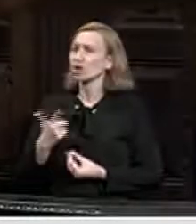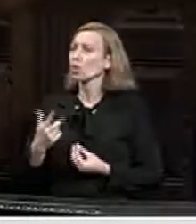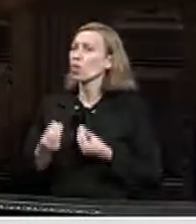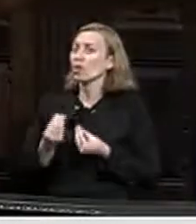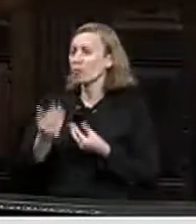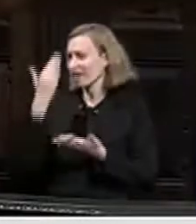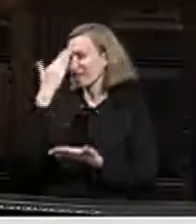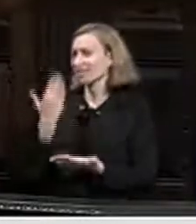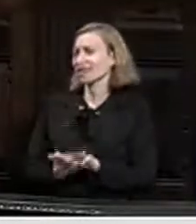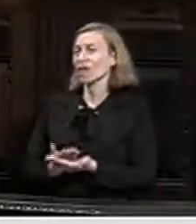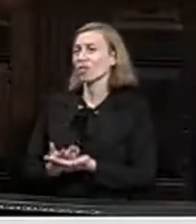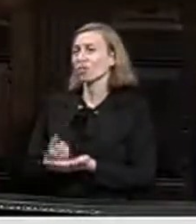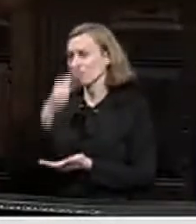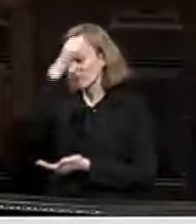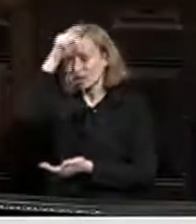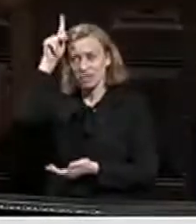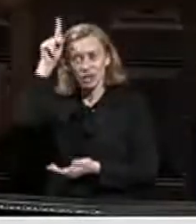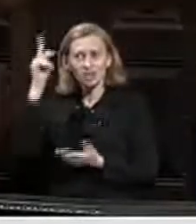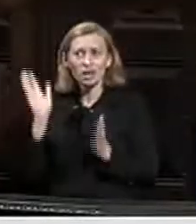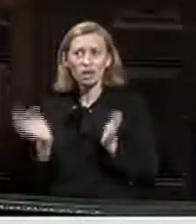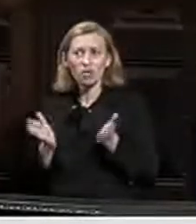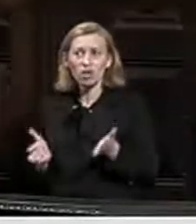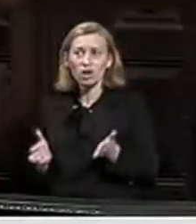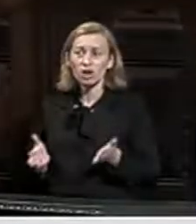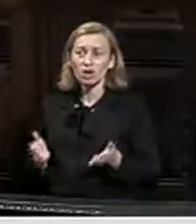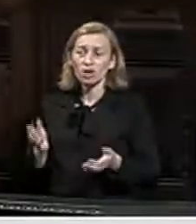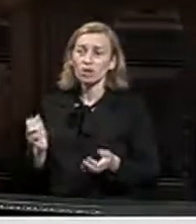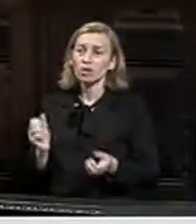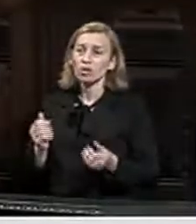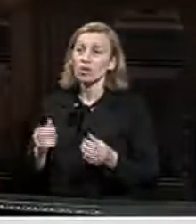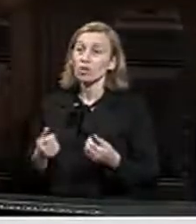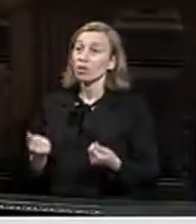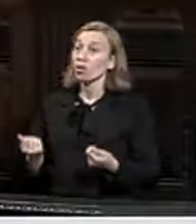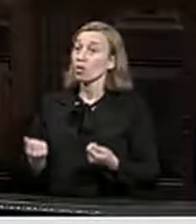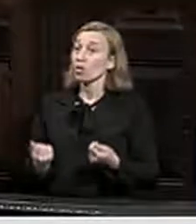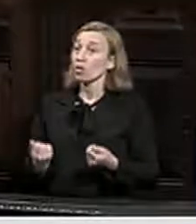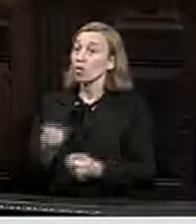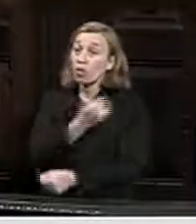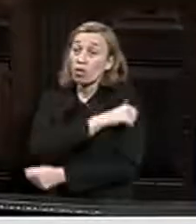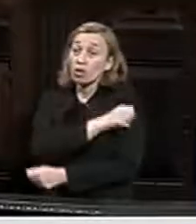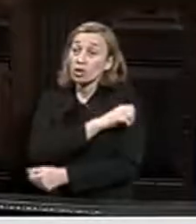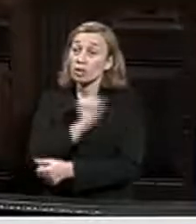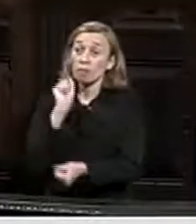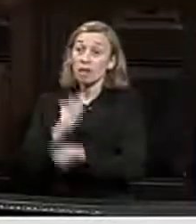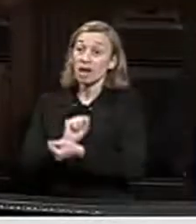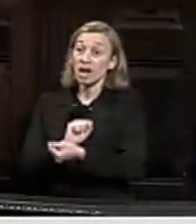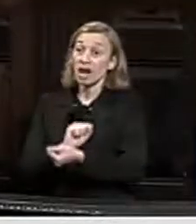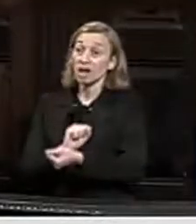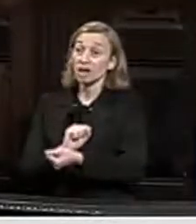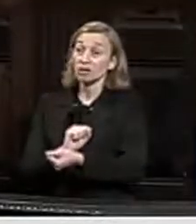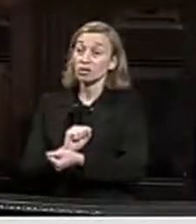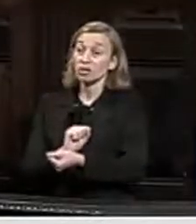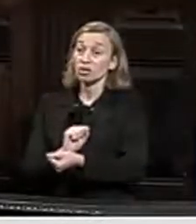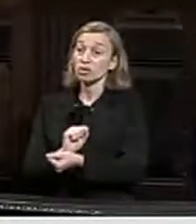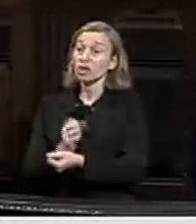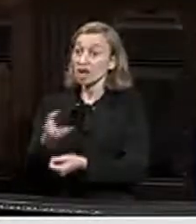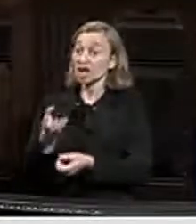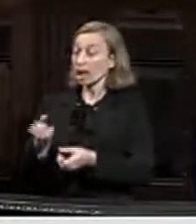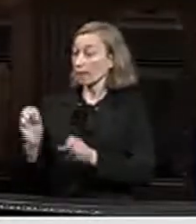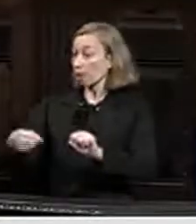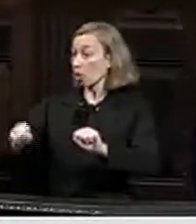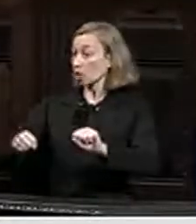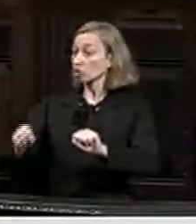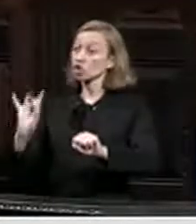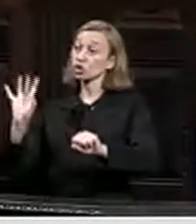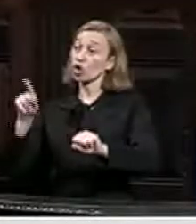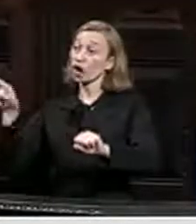o prefeito agora, com o Rio de Janeiro todo parado, ele quer motos mais possantes para que só ele possa circular na cidade